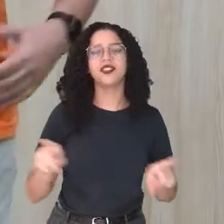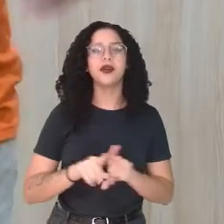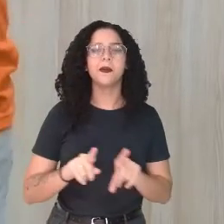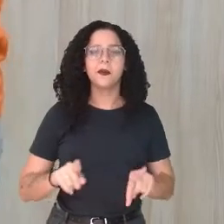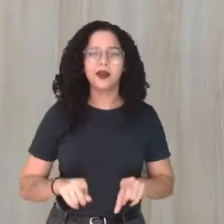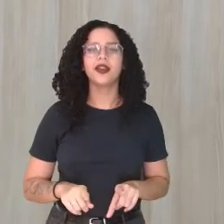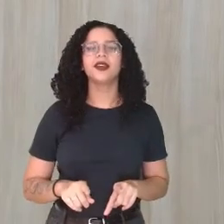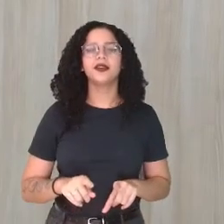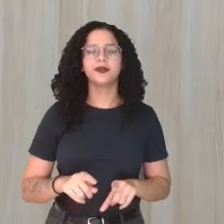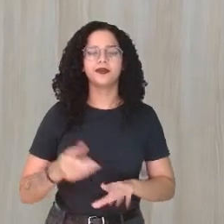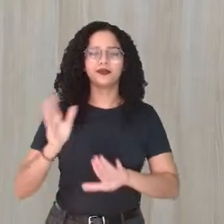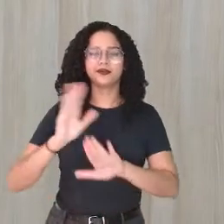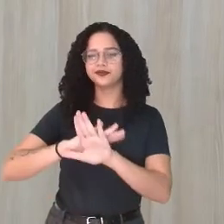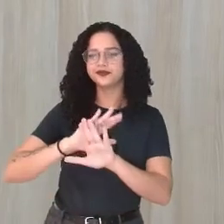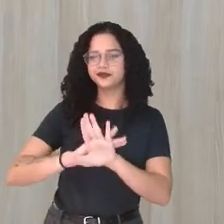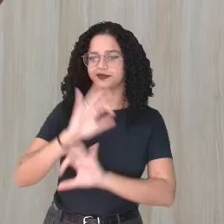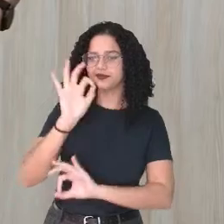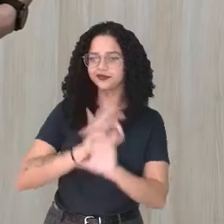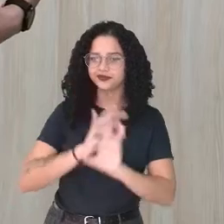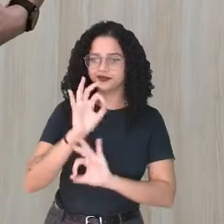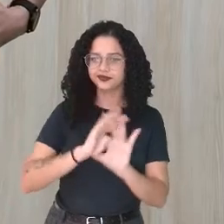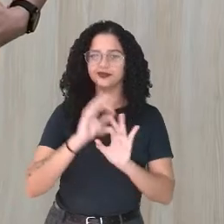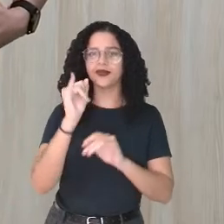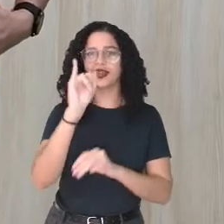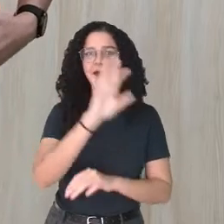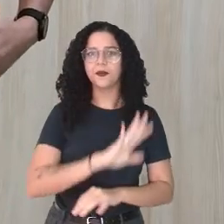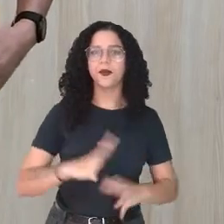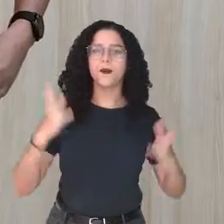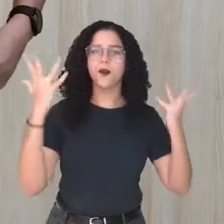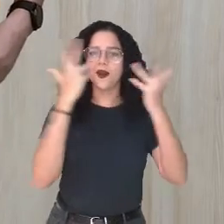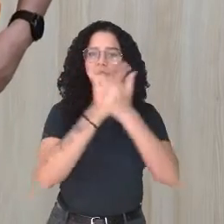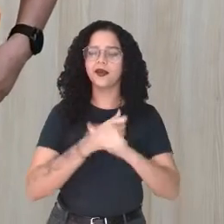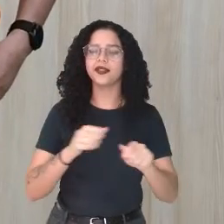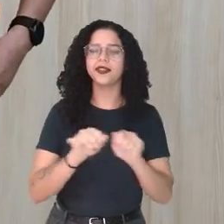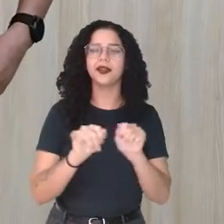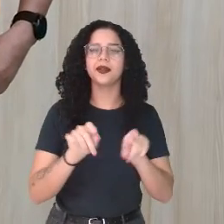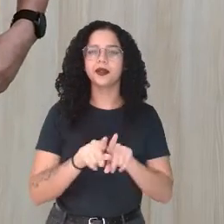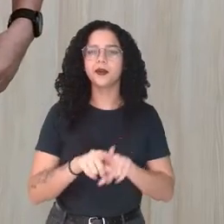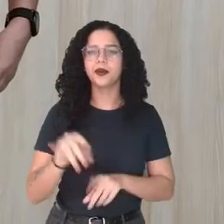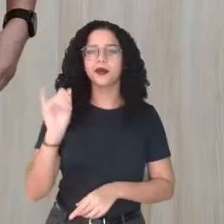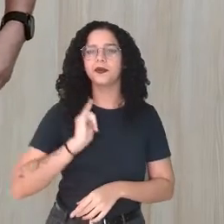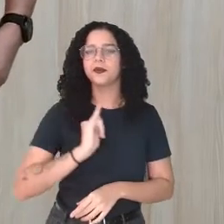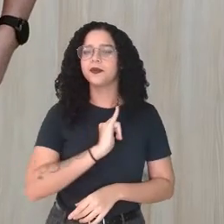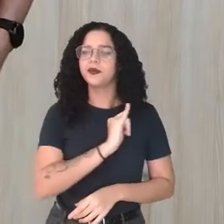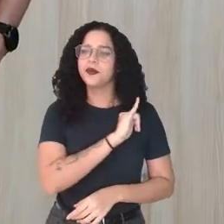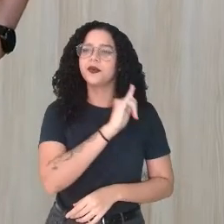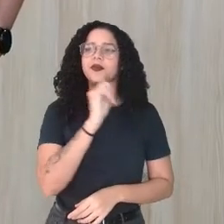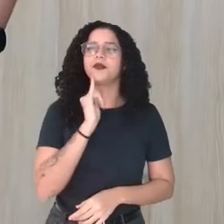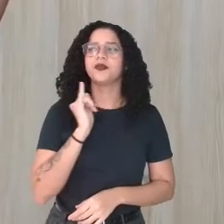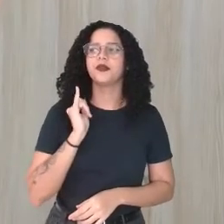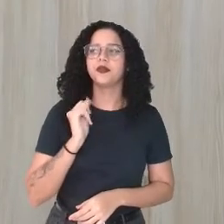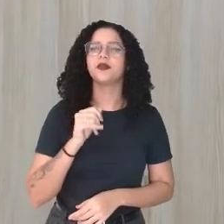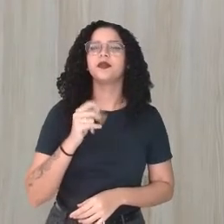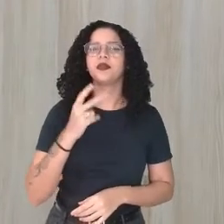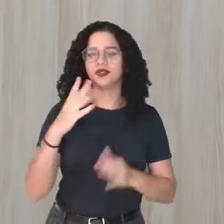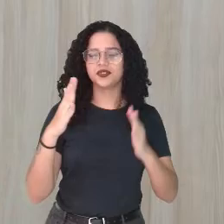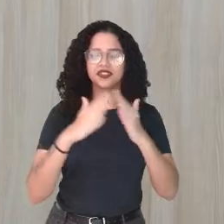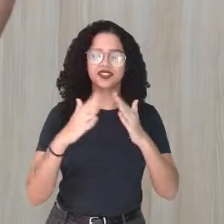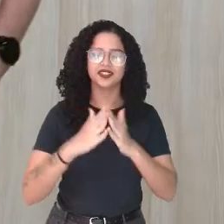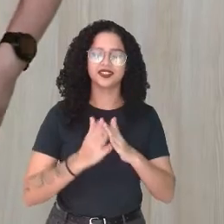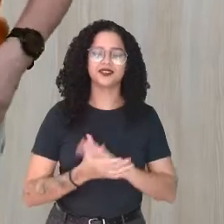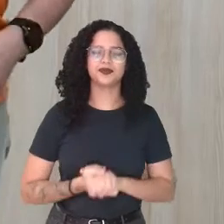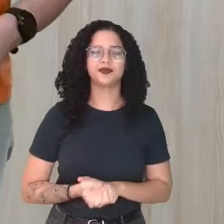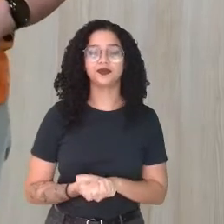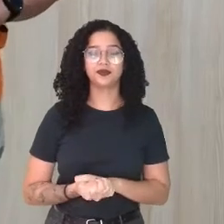Também Billy Paul e Dalila aí, nossos estúdios, levando essa imagem bonita e perfumada. Sinta o cheiro lá na sua casa.